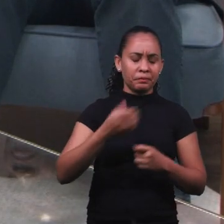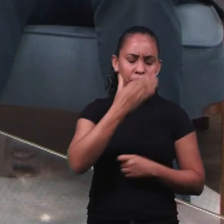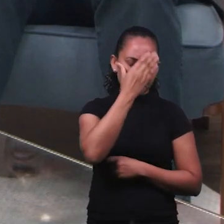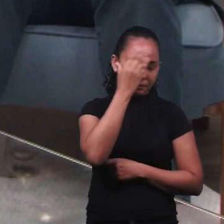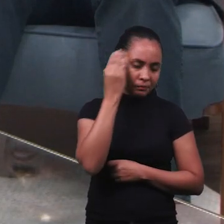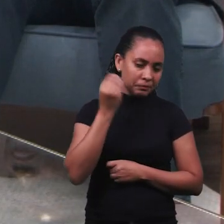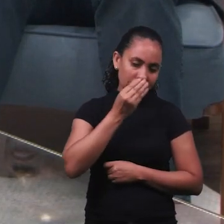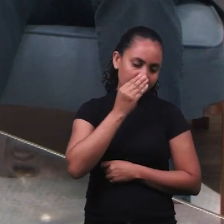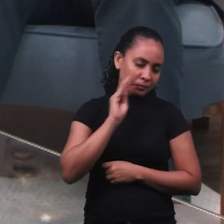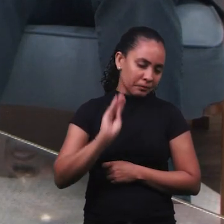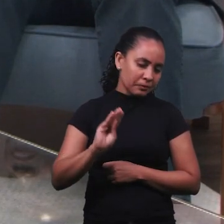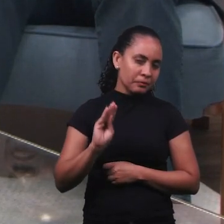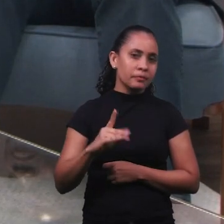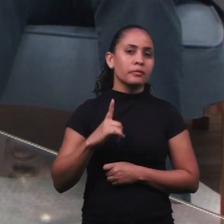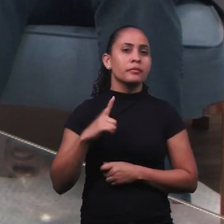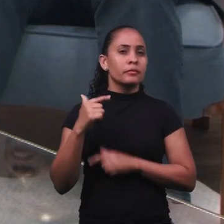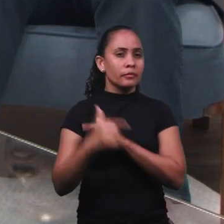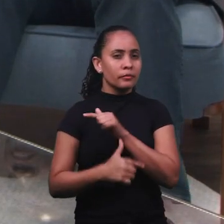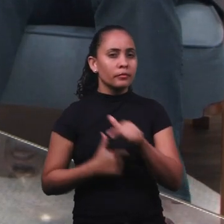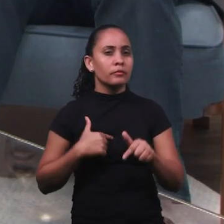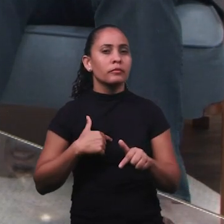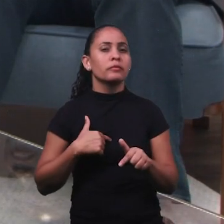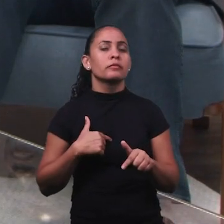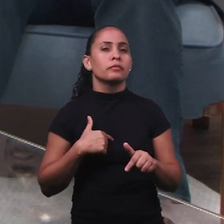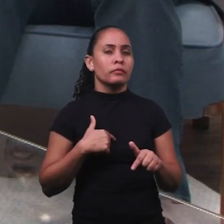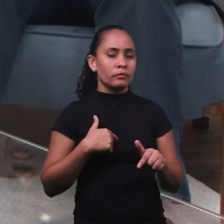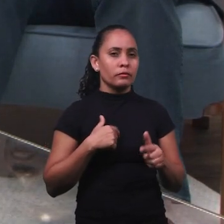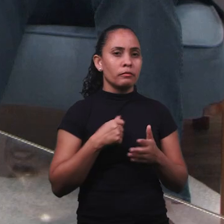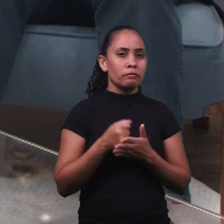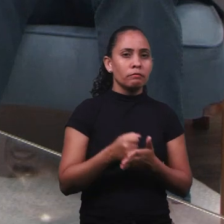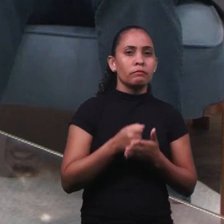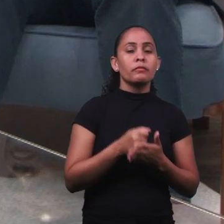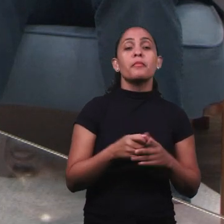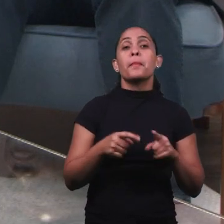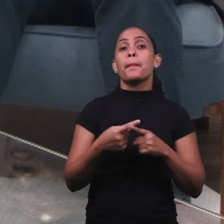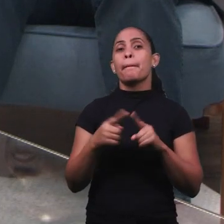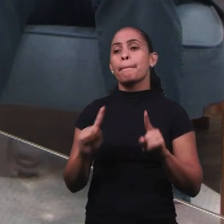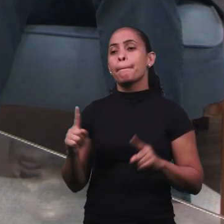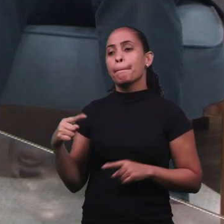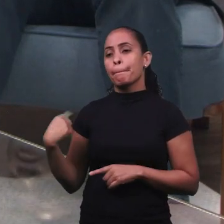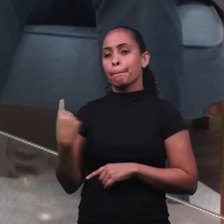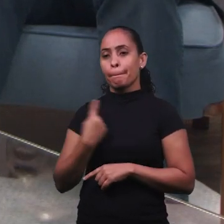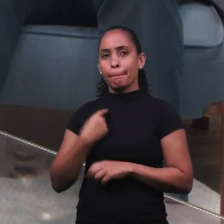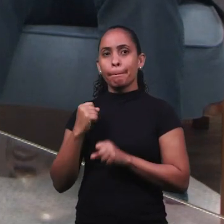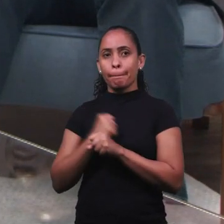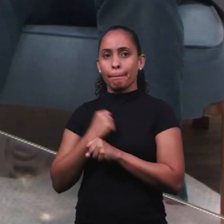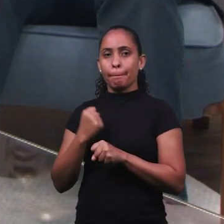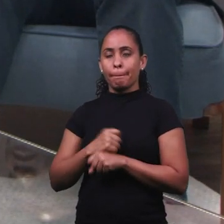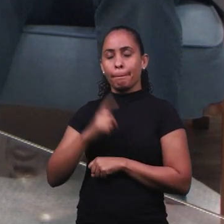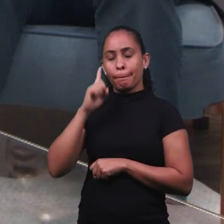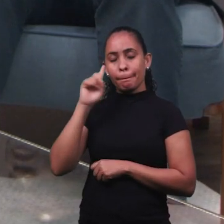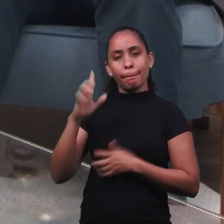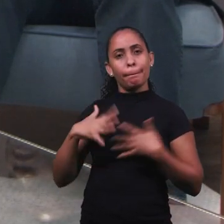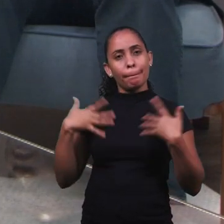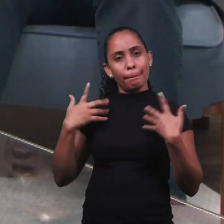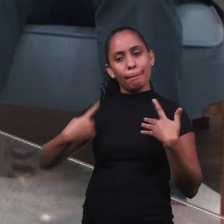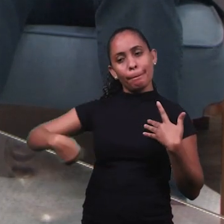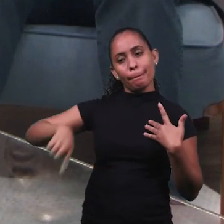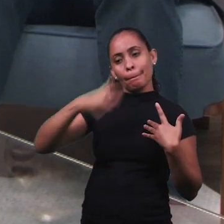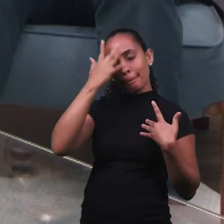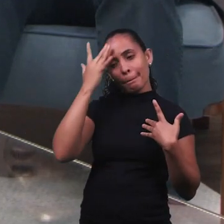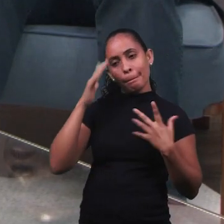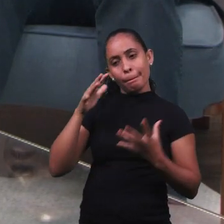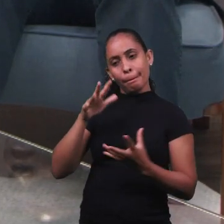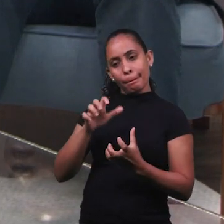ele é esquecido, não é? Tem que se fazer campanha, tem que fazer... E na obra é a alegria de tê-los conosco, não é, pastor Abel, pastor